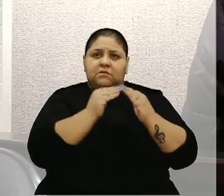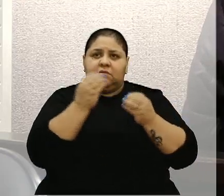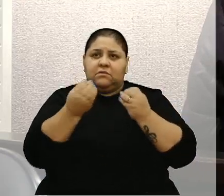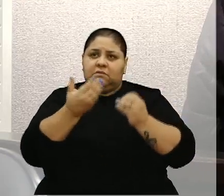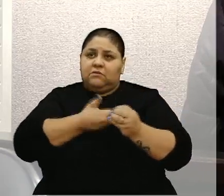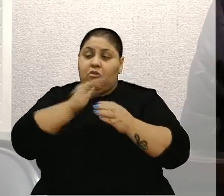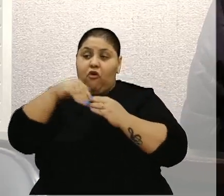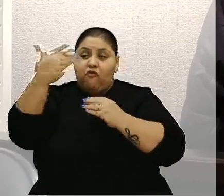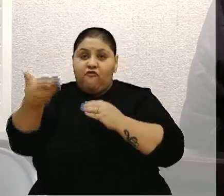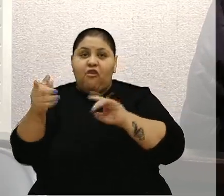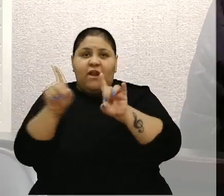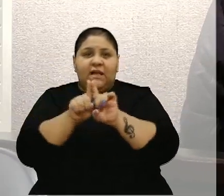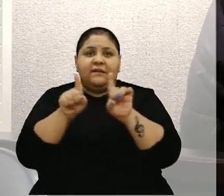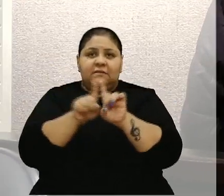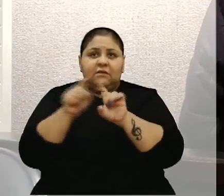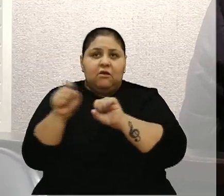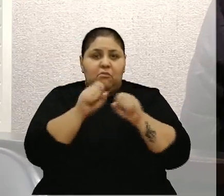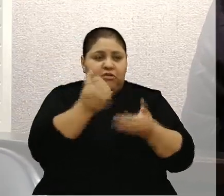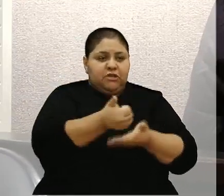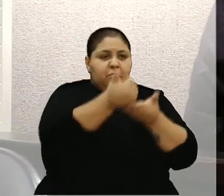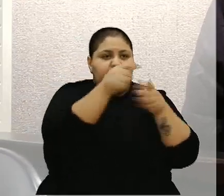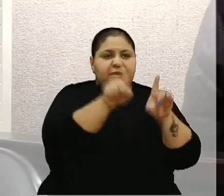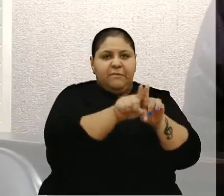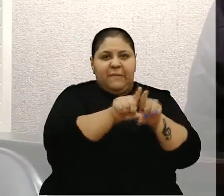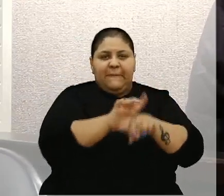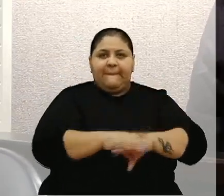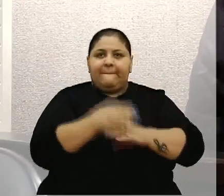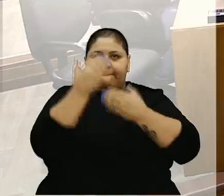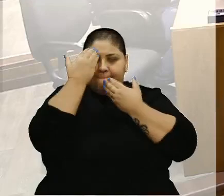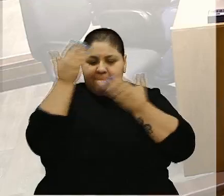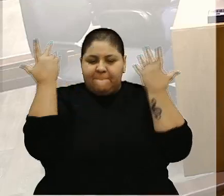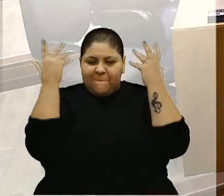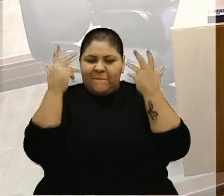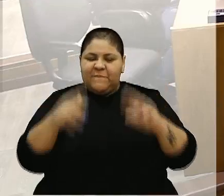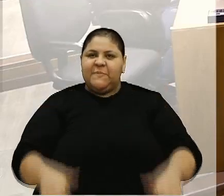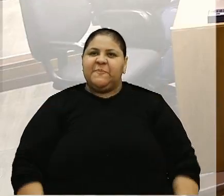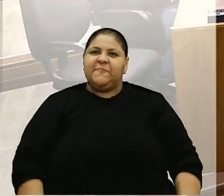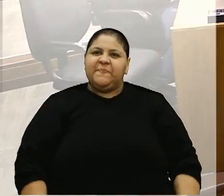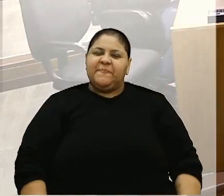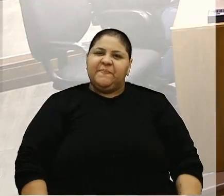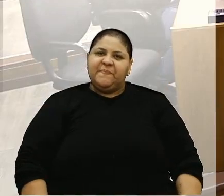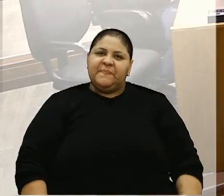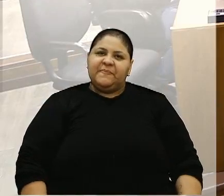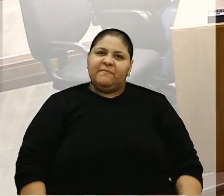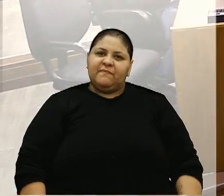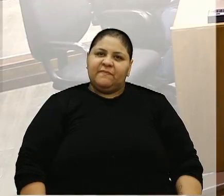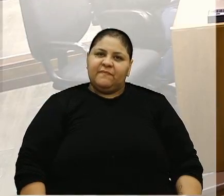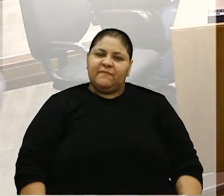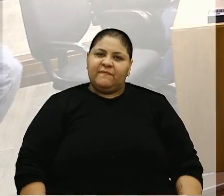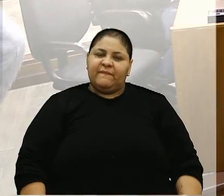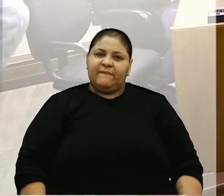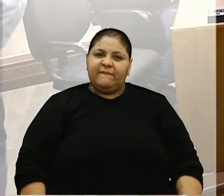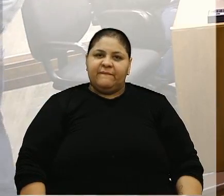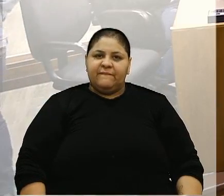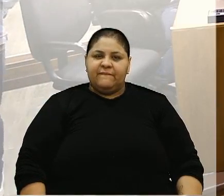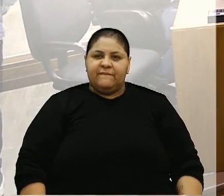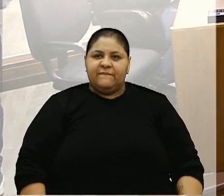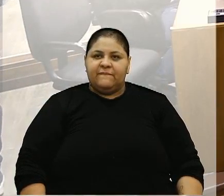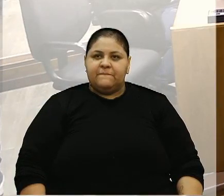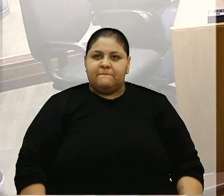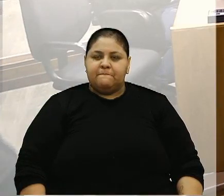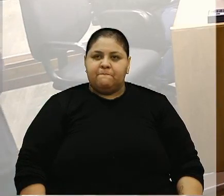fora dela, e pode contar com a gente, tá? Parabéns. Obrigado, vereador Scalco. Então, o vereador Zanquim.